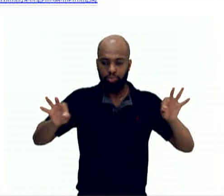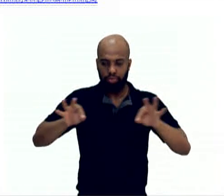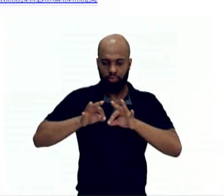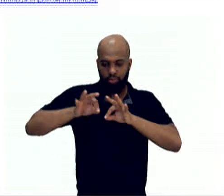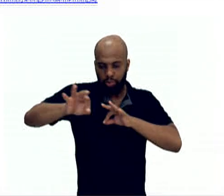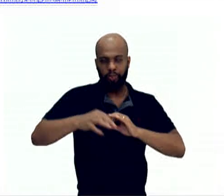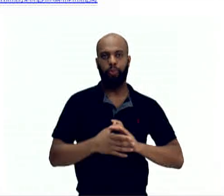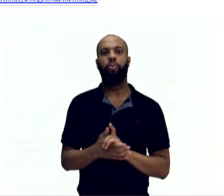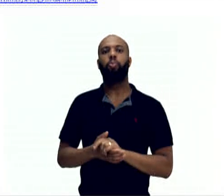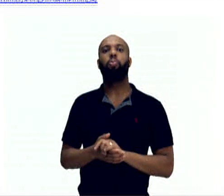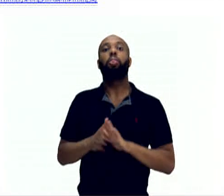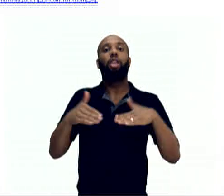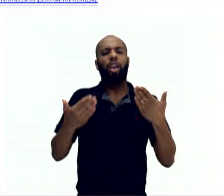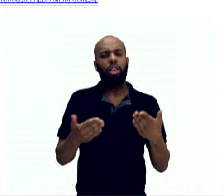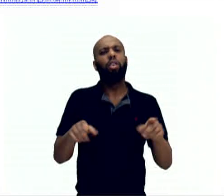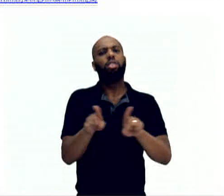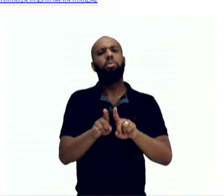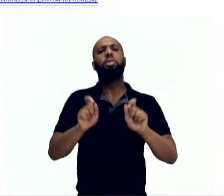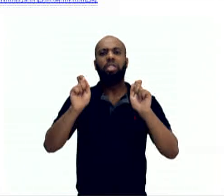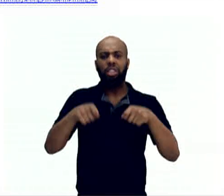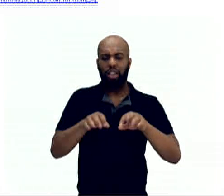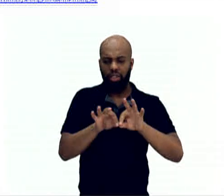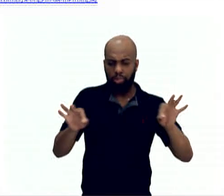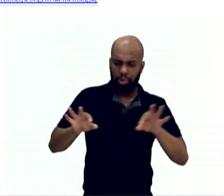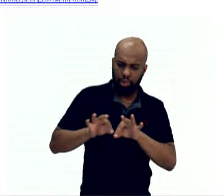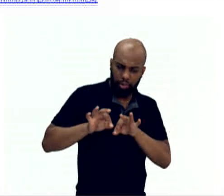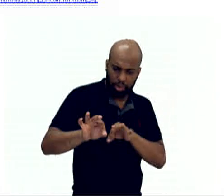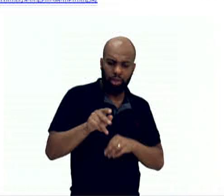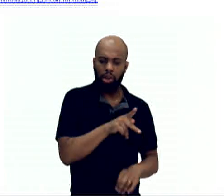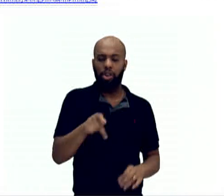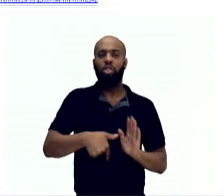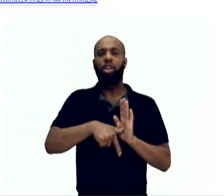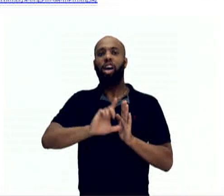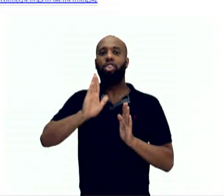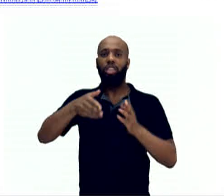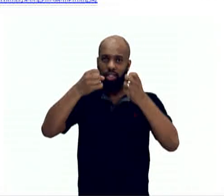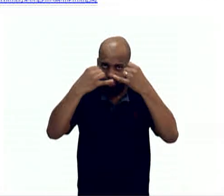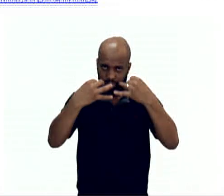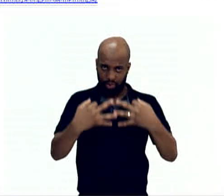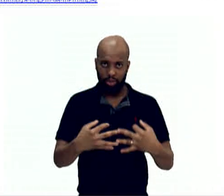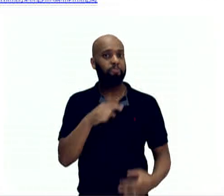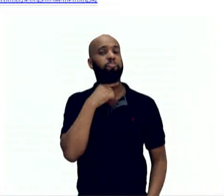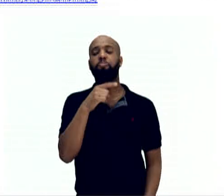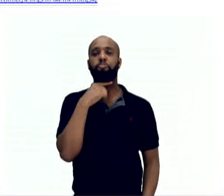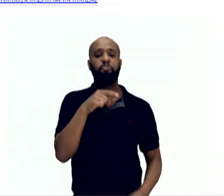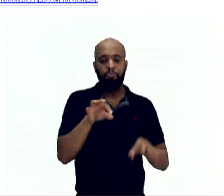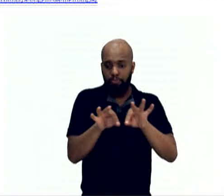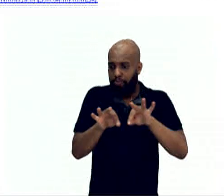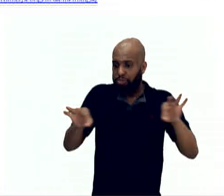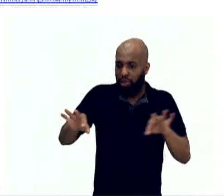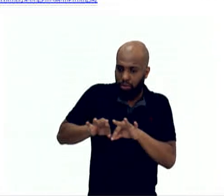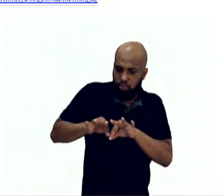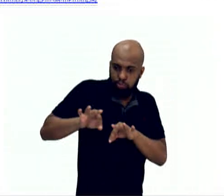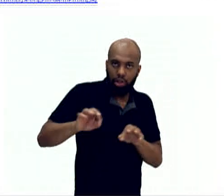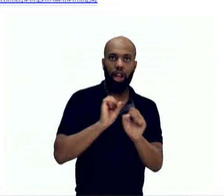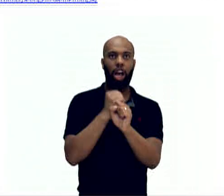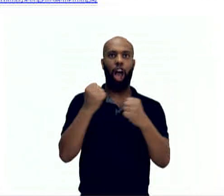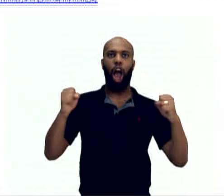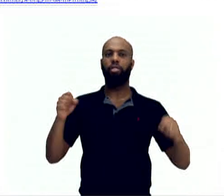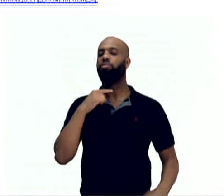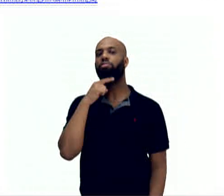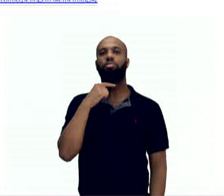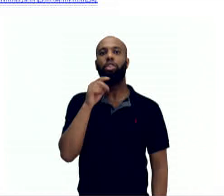no Egito, certo? Muito bem. Com a civilização egípcia, desenvolveu-se as margens,